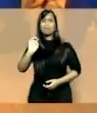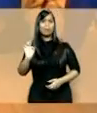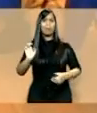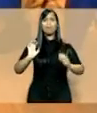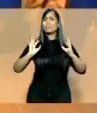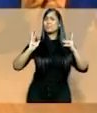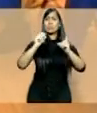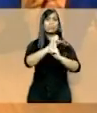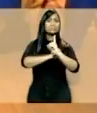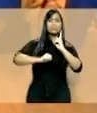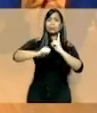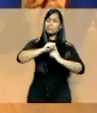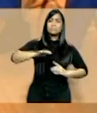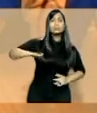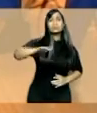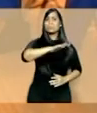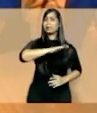sociais,